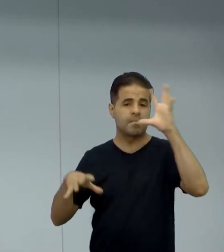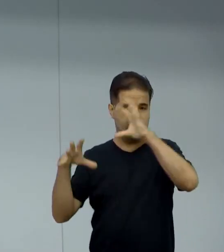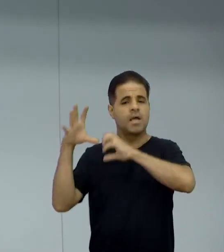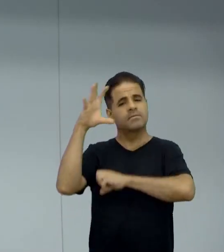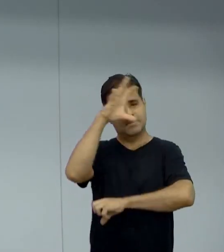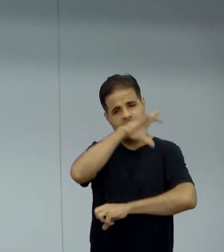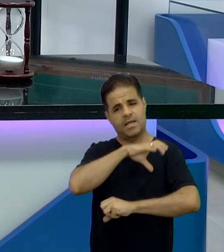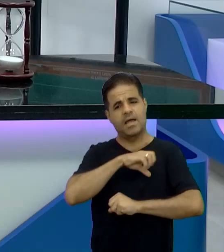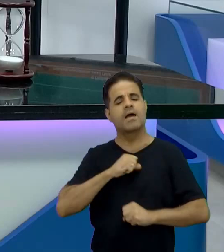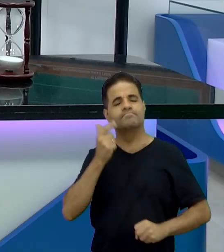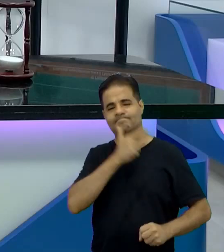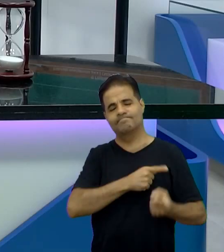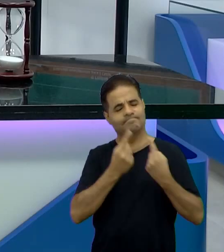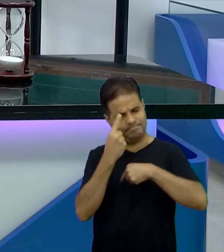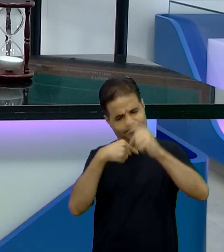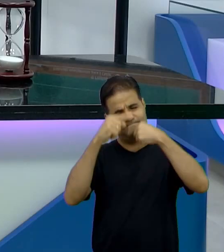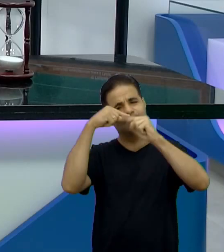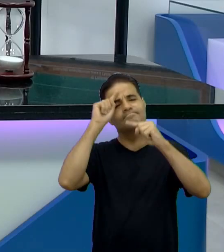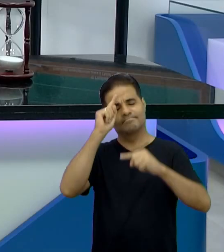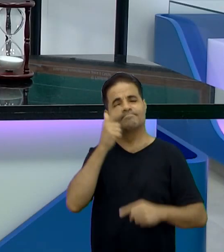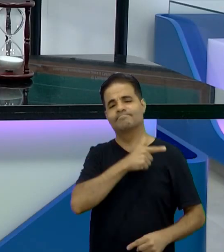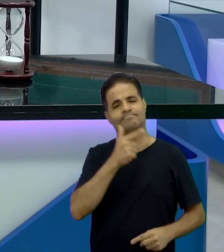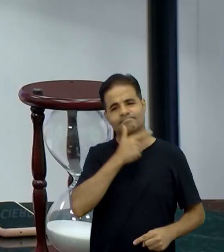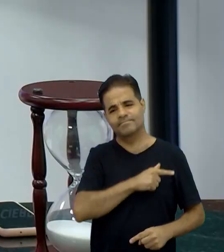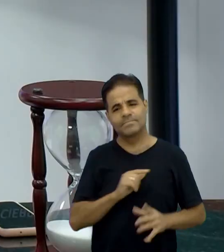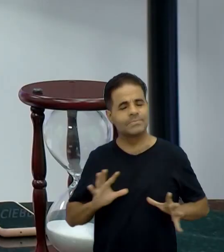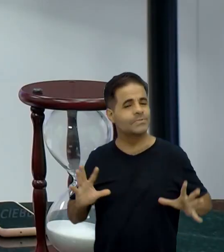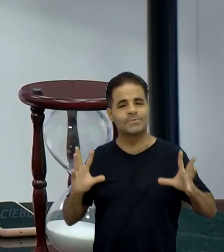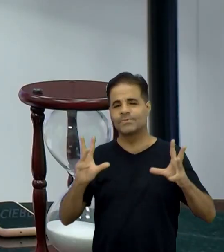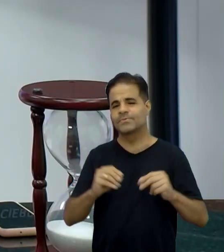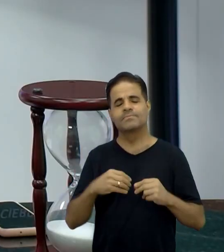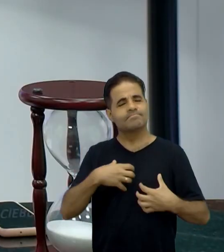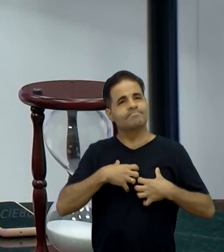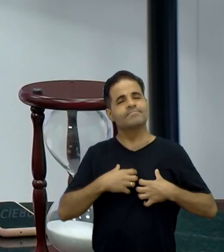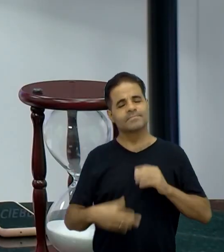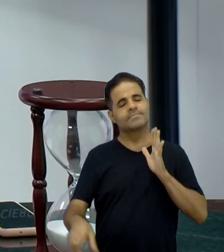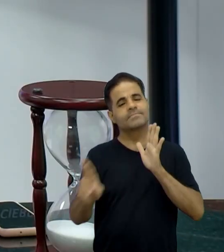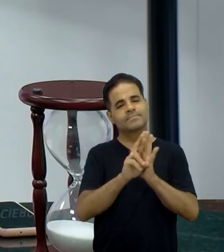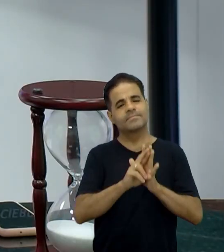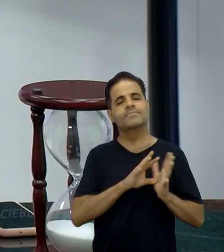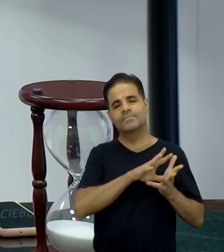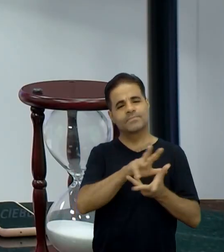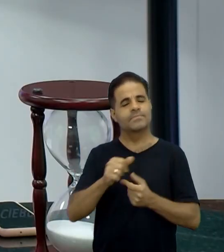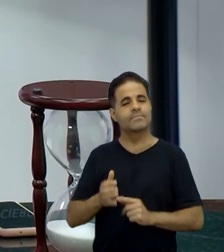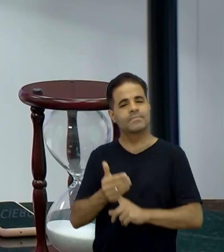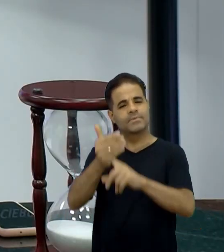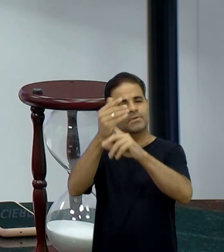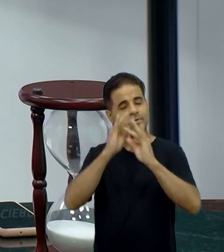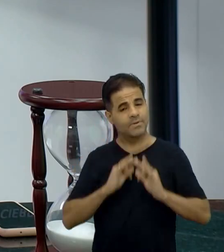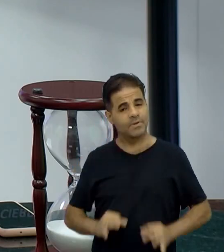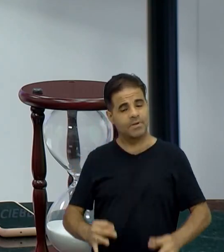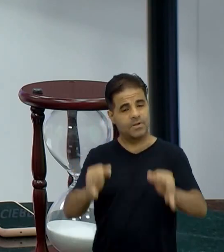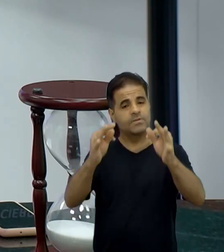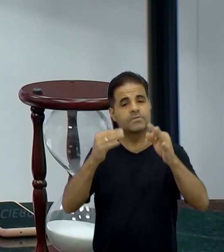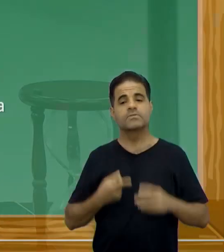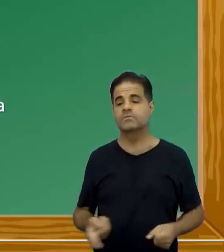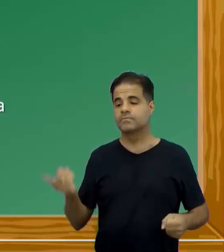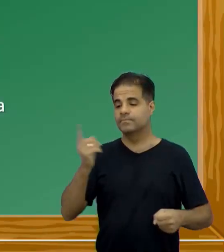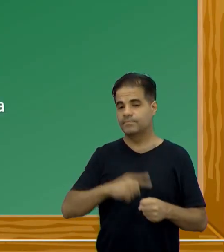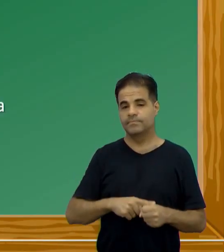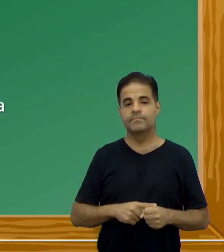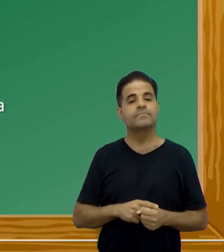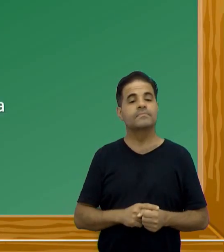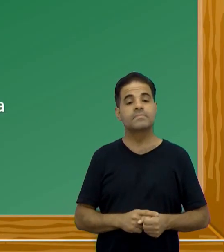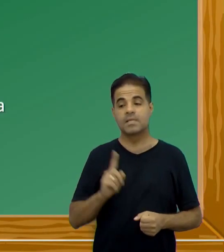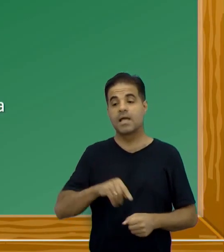né? É verdade, mais aprendizado. E aí todos se sentem representados nesse mundo tecnológico. Sim. E aí, voltando para o nosso recorte,